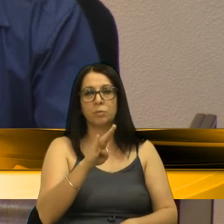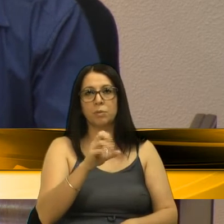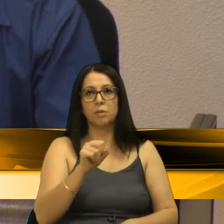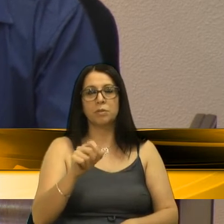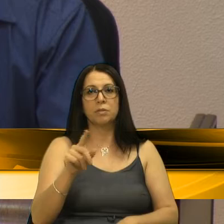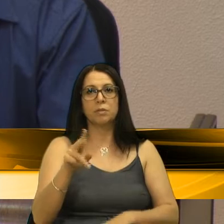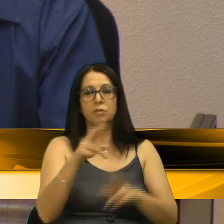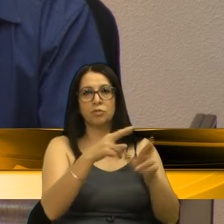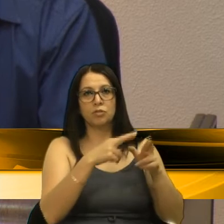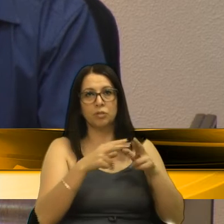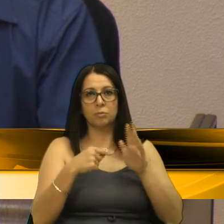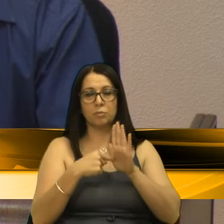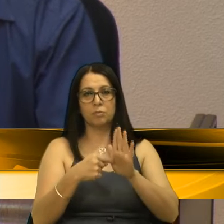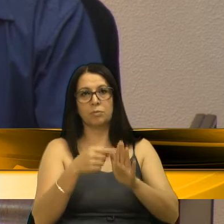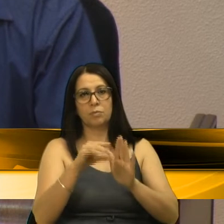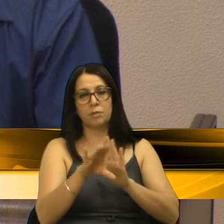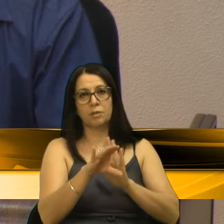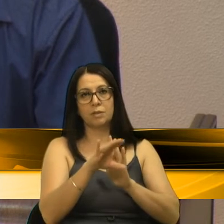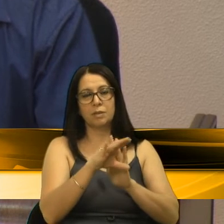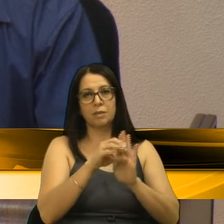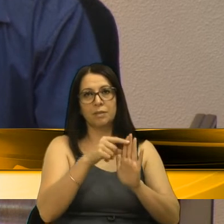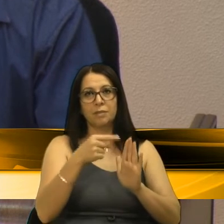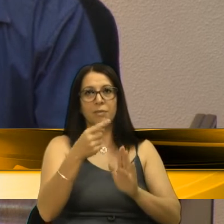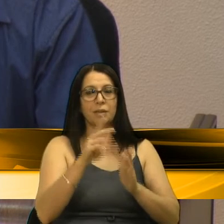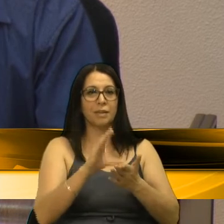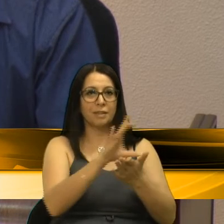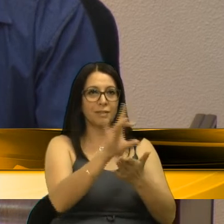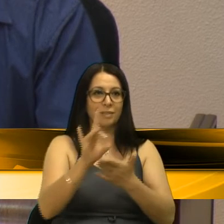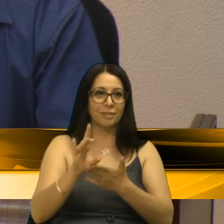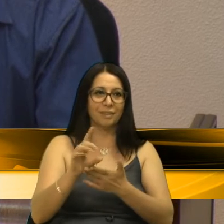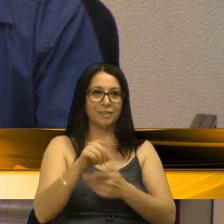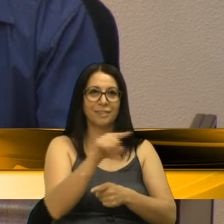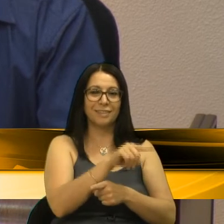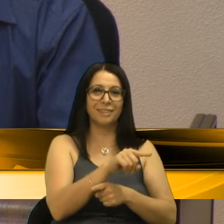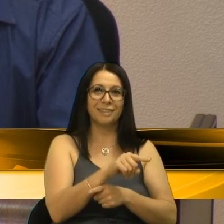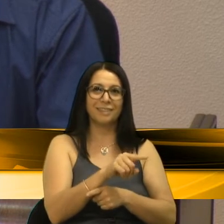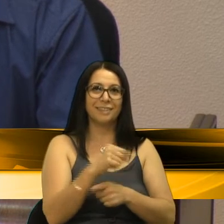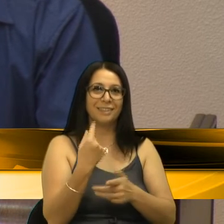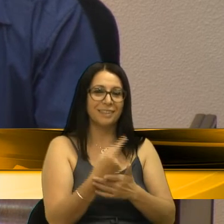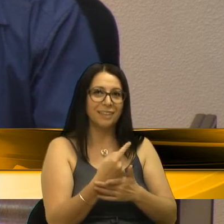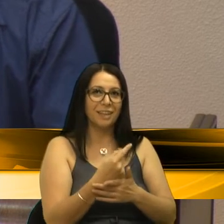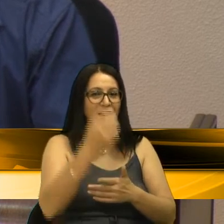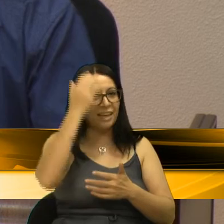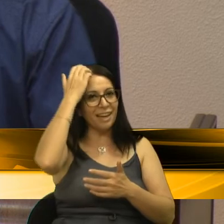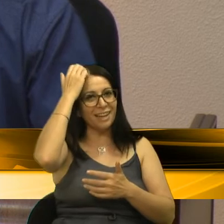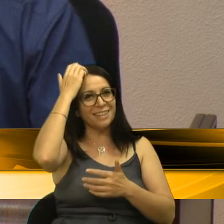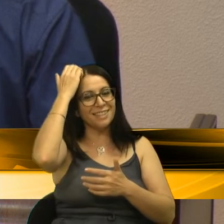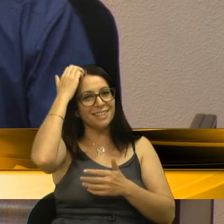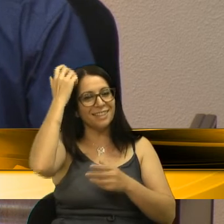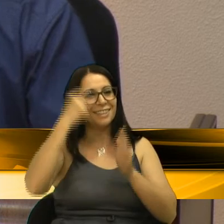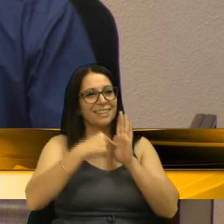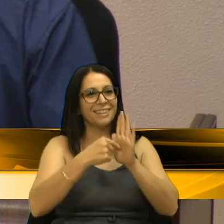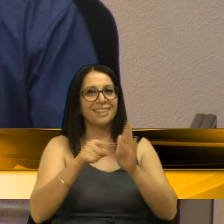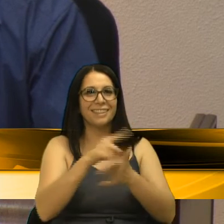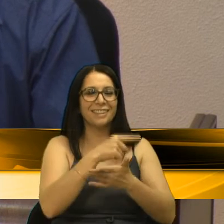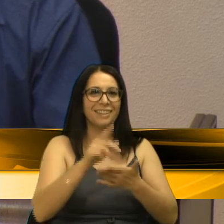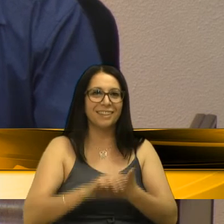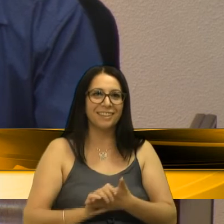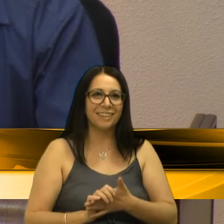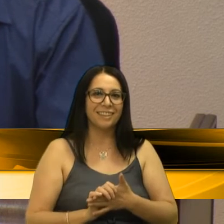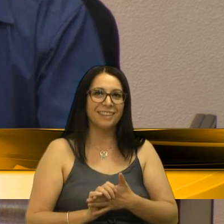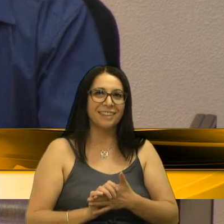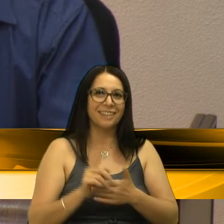correspondente. Inciso 4º. Para cada conselheiro corresponderá um suplente. Inciso 5º, o mandato do conselheiro local de saúde será de 3 anos com